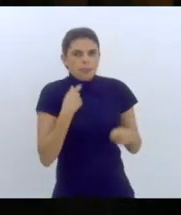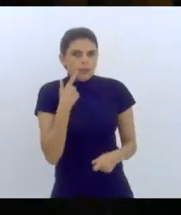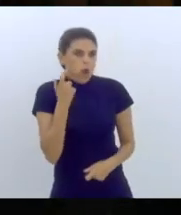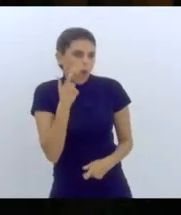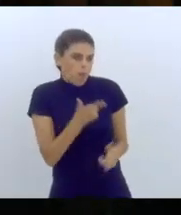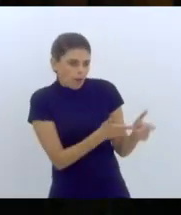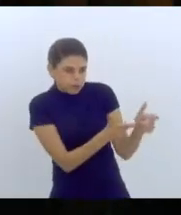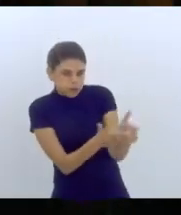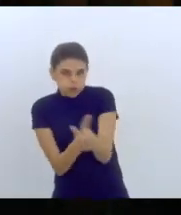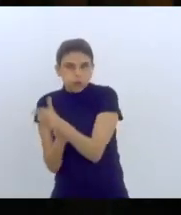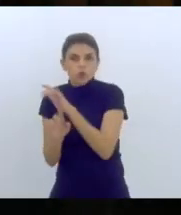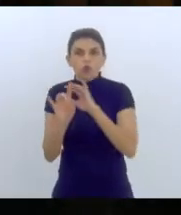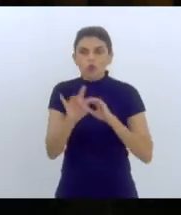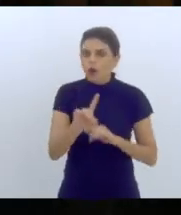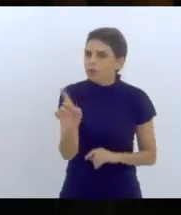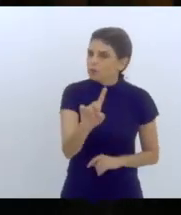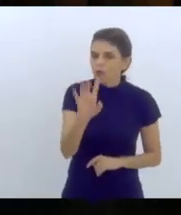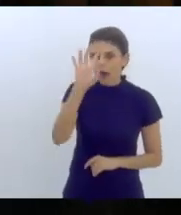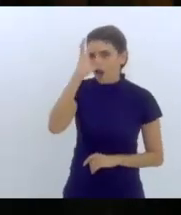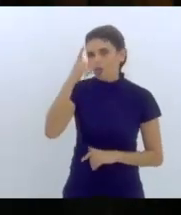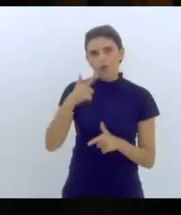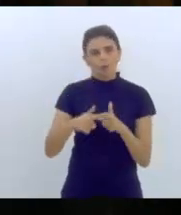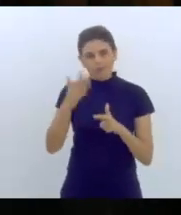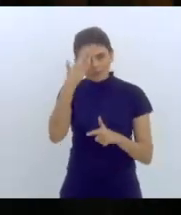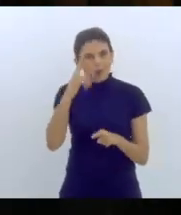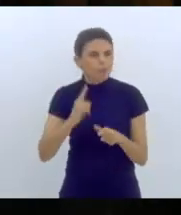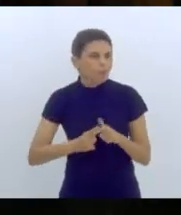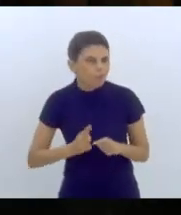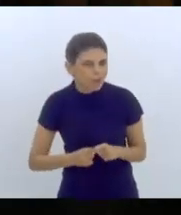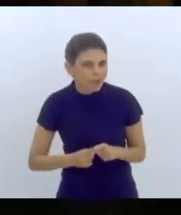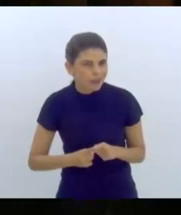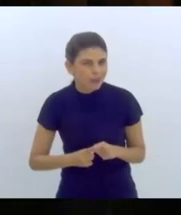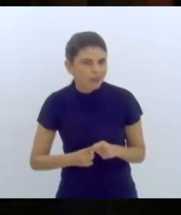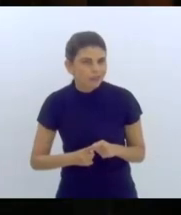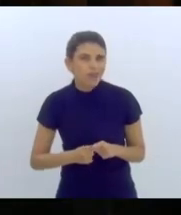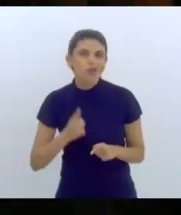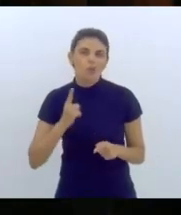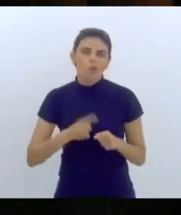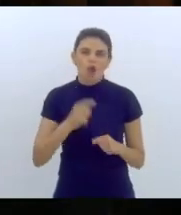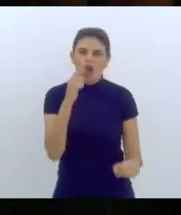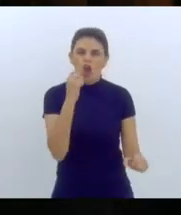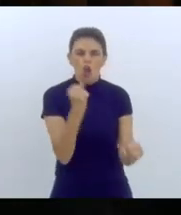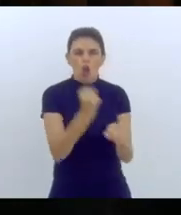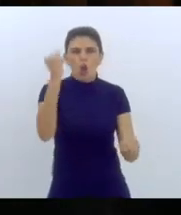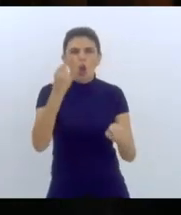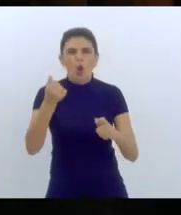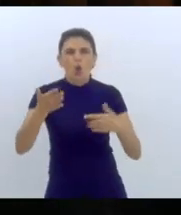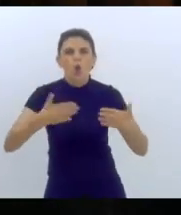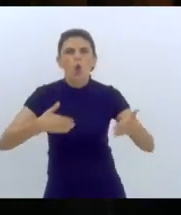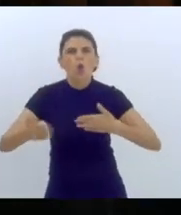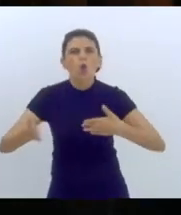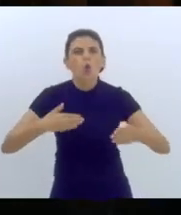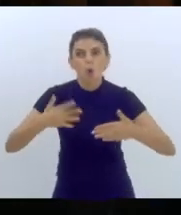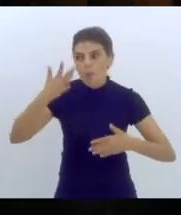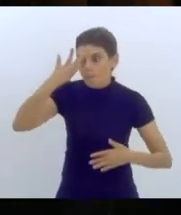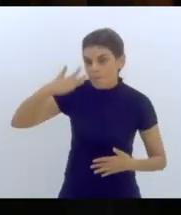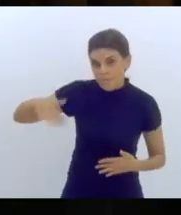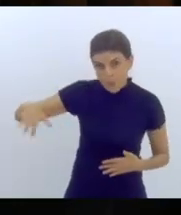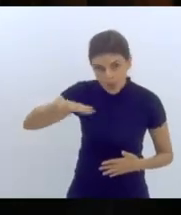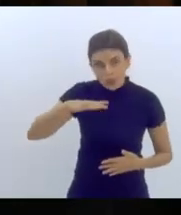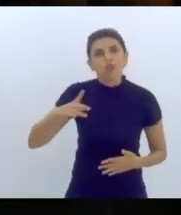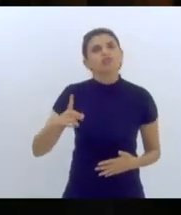Estado e que não quer resolver o problema. Sabe por quê? Porque dá muito lucro àqueles e aquelas que